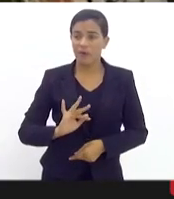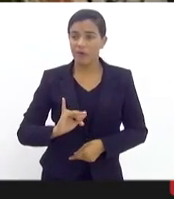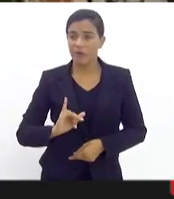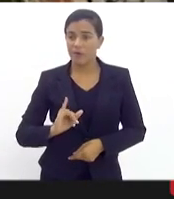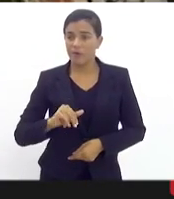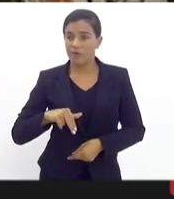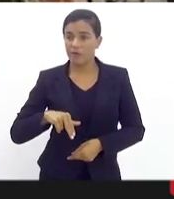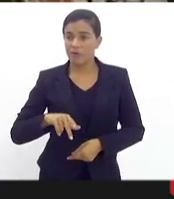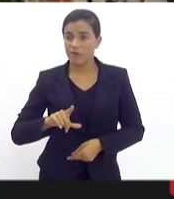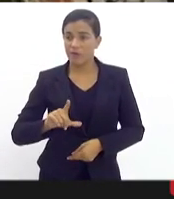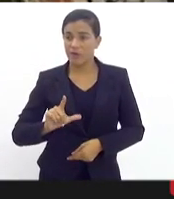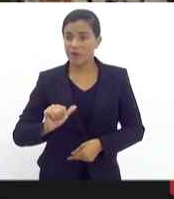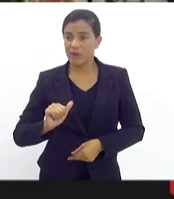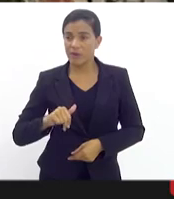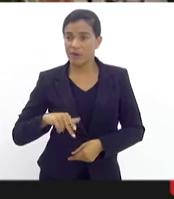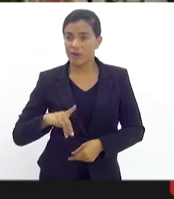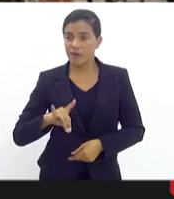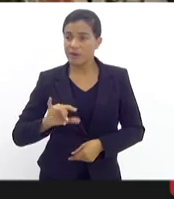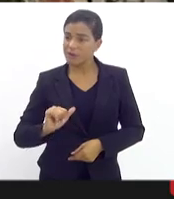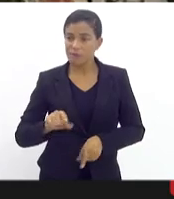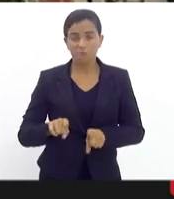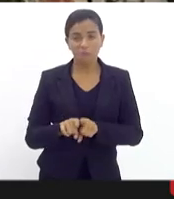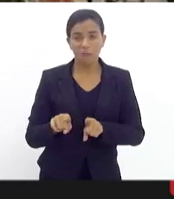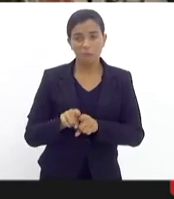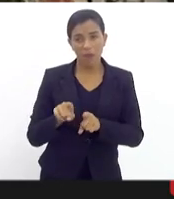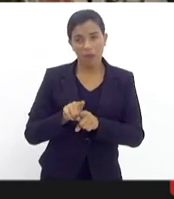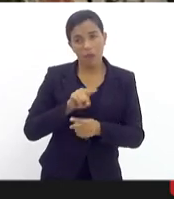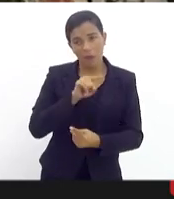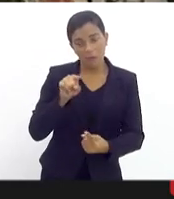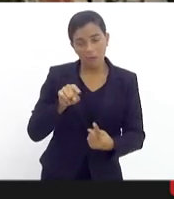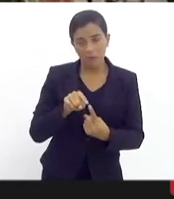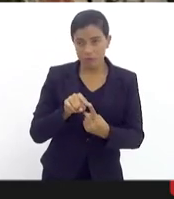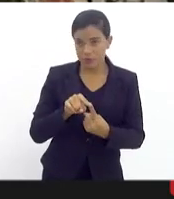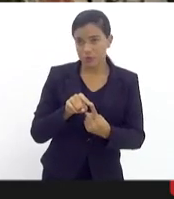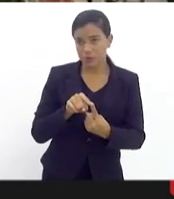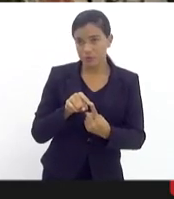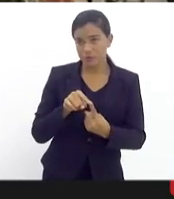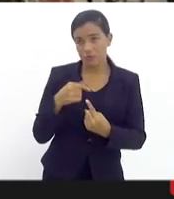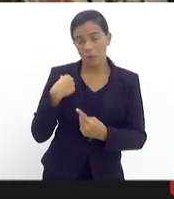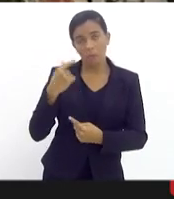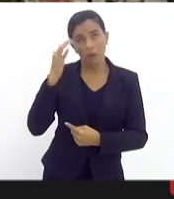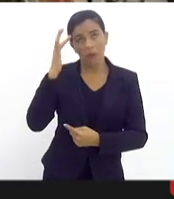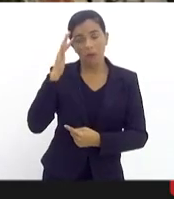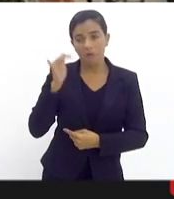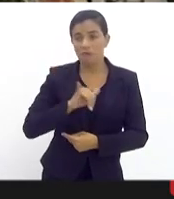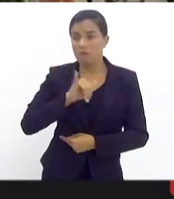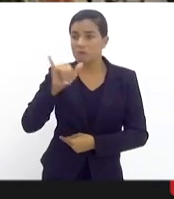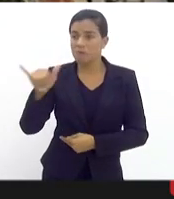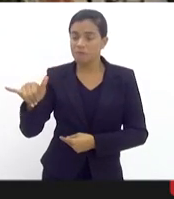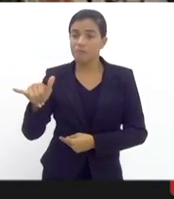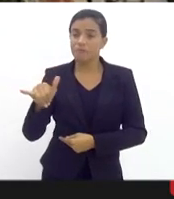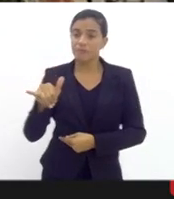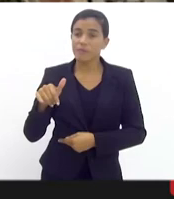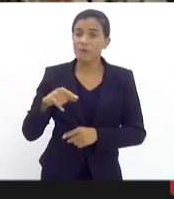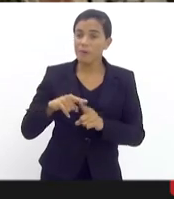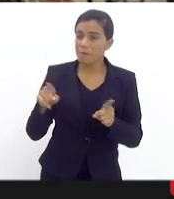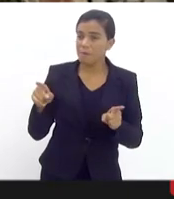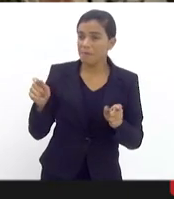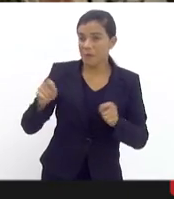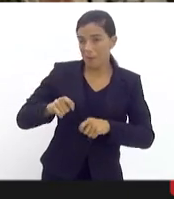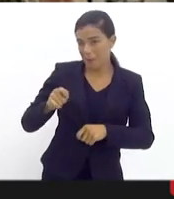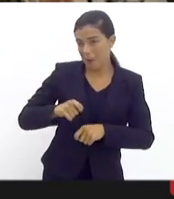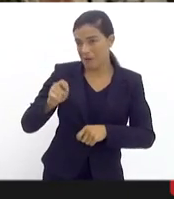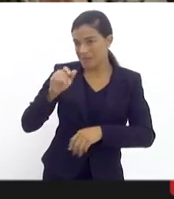propostas era ir à Finlândia para trabalhar esse tema, mas tenho observado, graças à internet, que eu posso ir à Finlândia